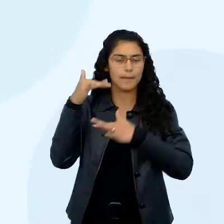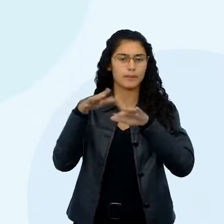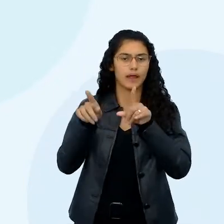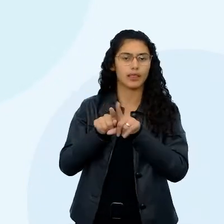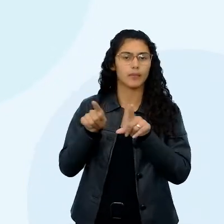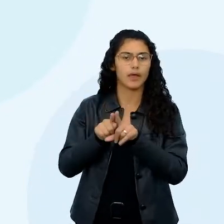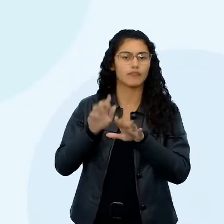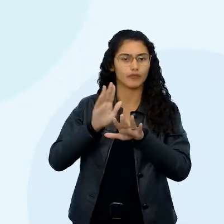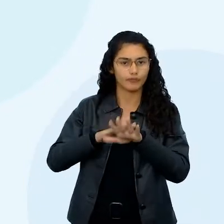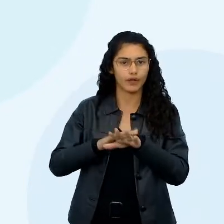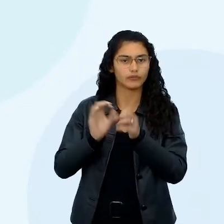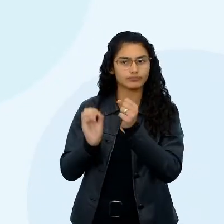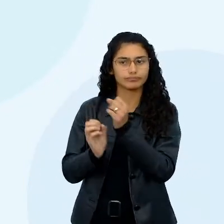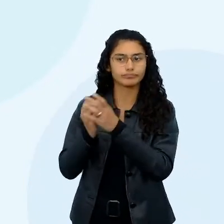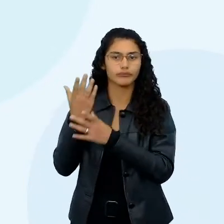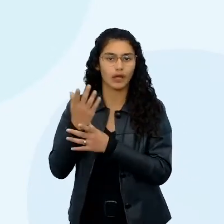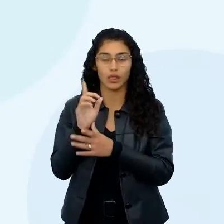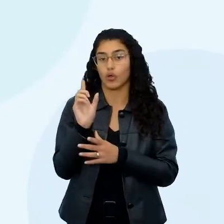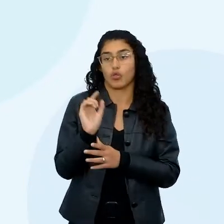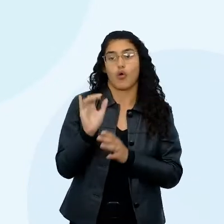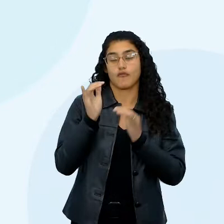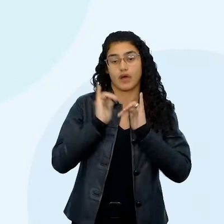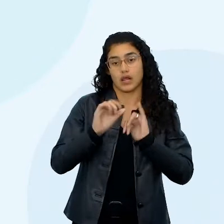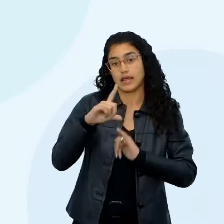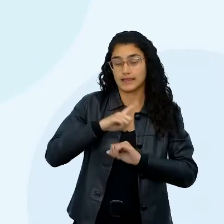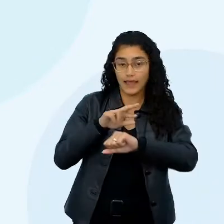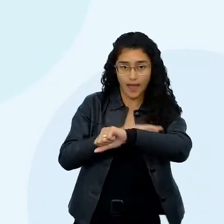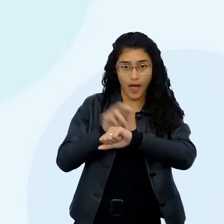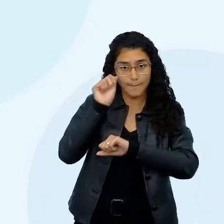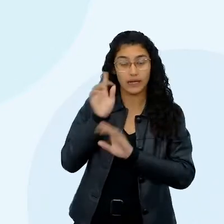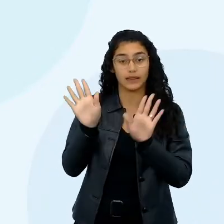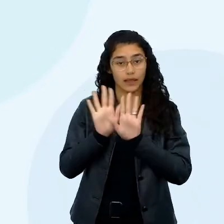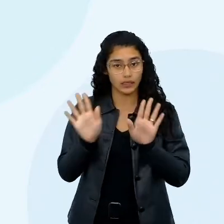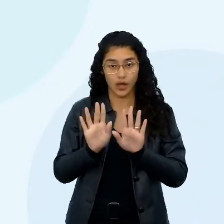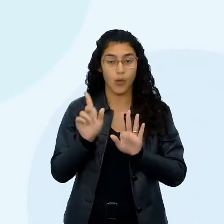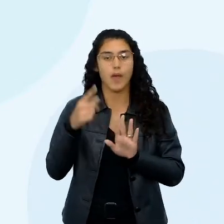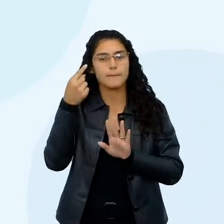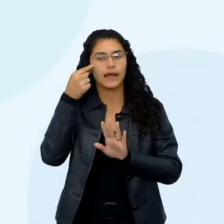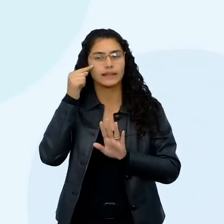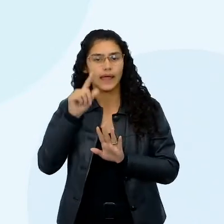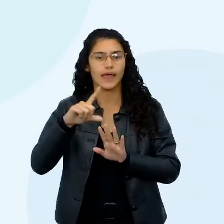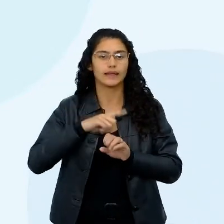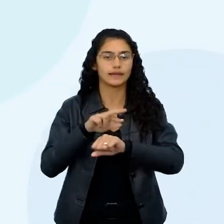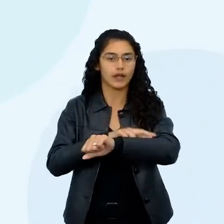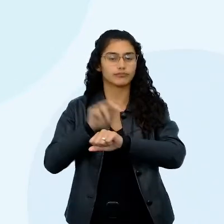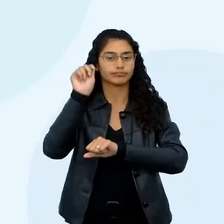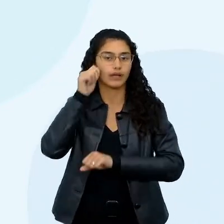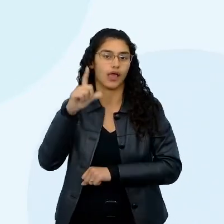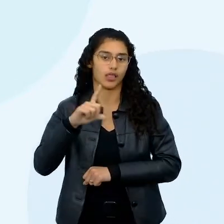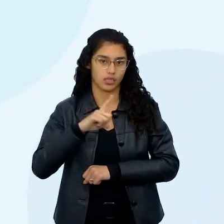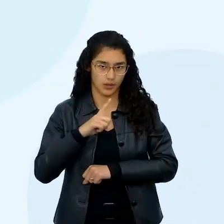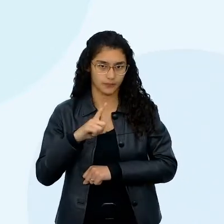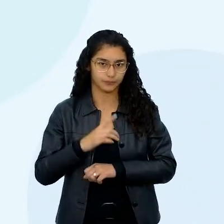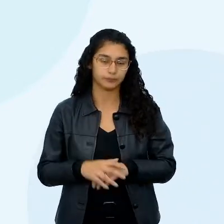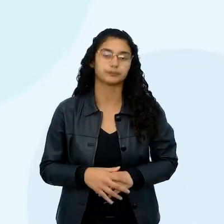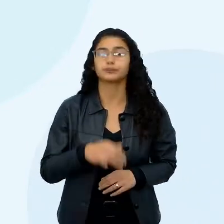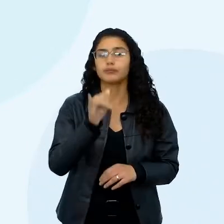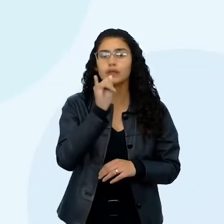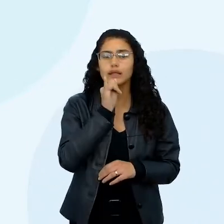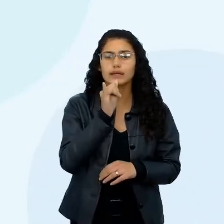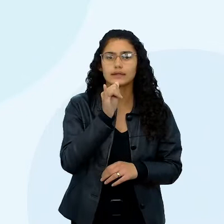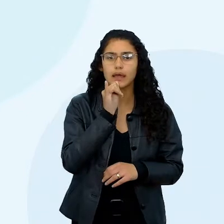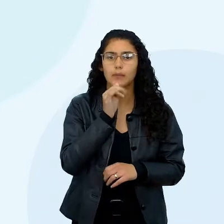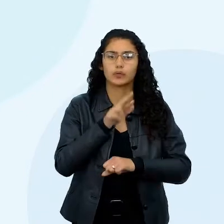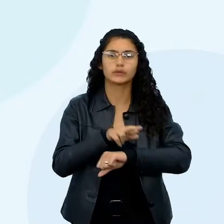que foi construída, não estou falando que existe a raça negra, né? Estou falando que a ideia da raça negra existe. Eu vou falar, por exemplo, da